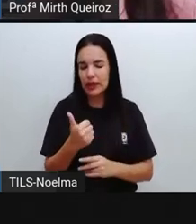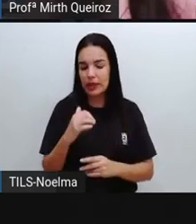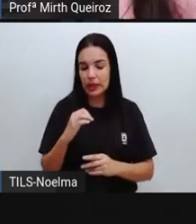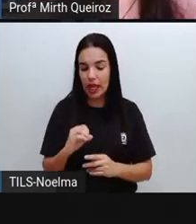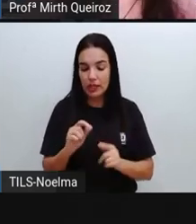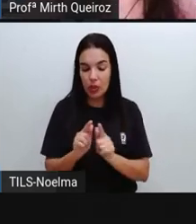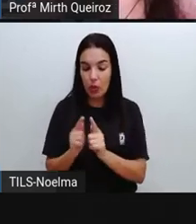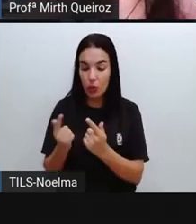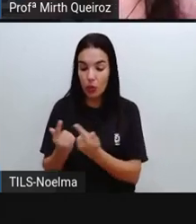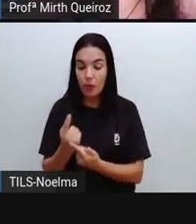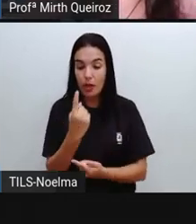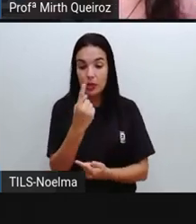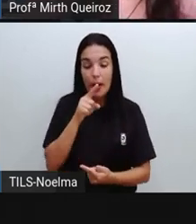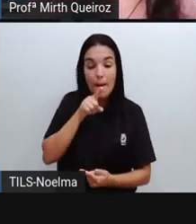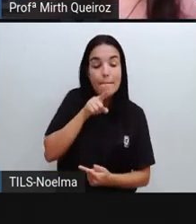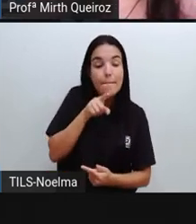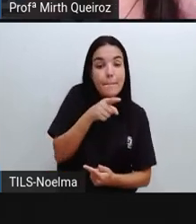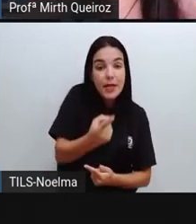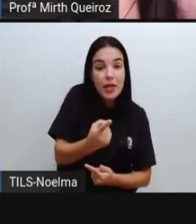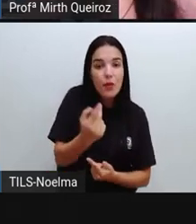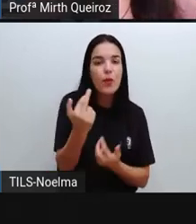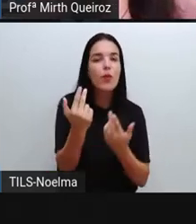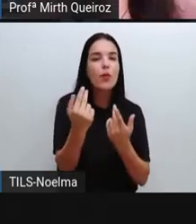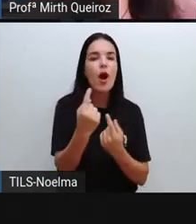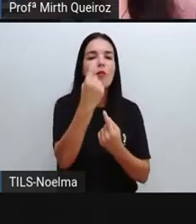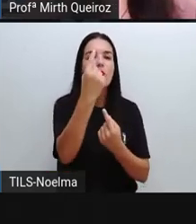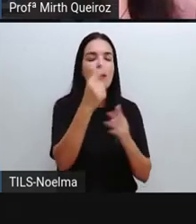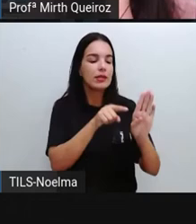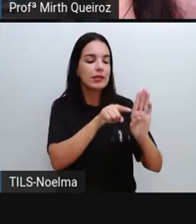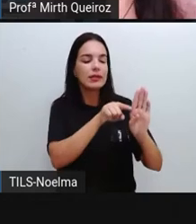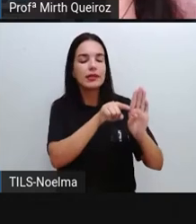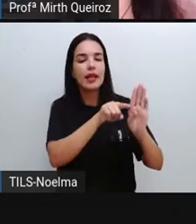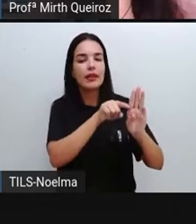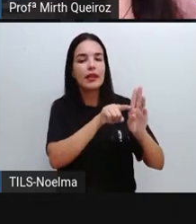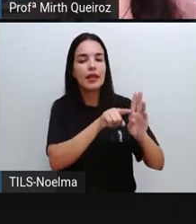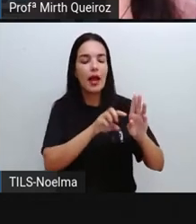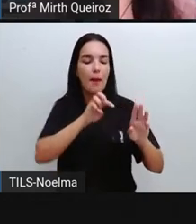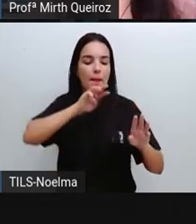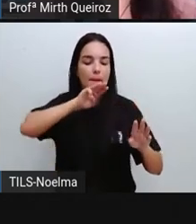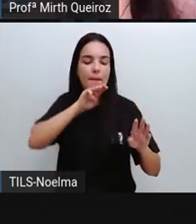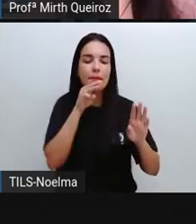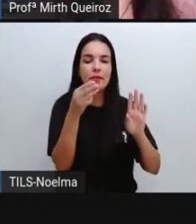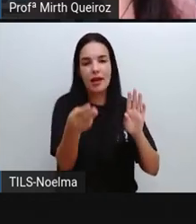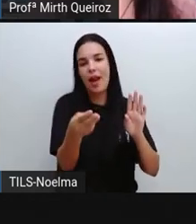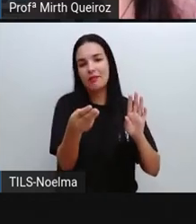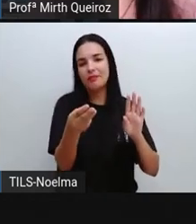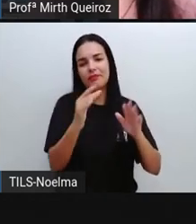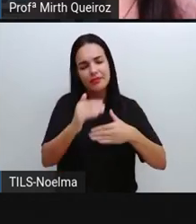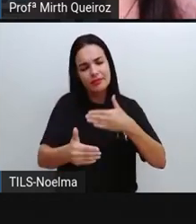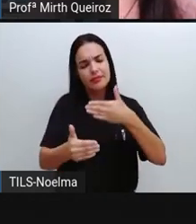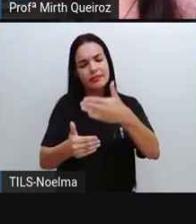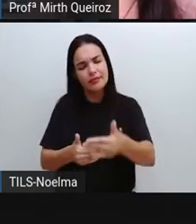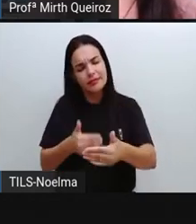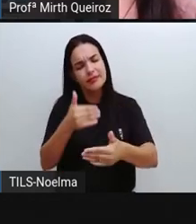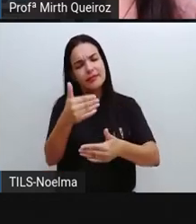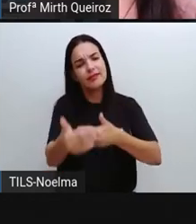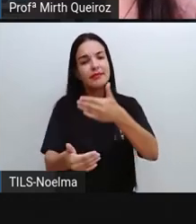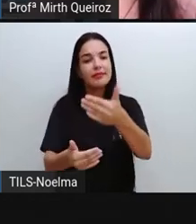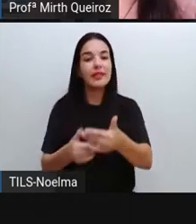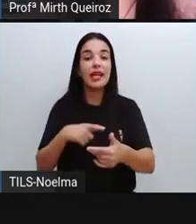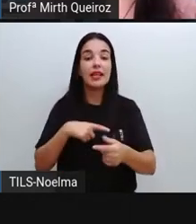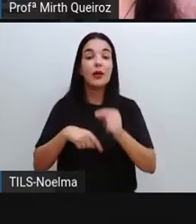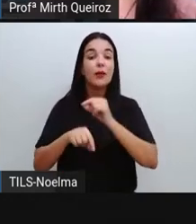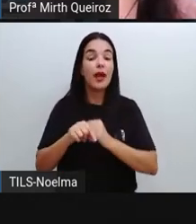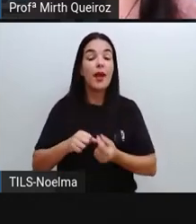um e vai equivaler a uma centena de milhar e assim sucessivamente mas sempre a gente tem